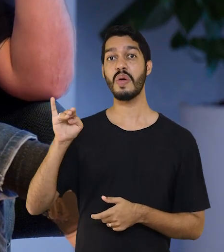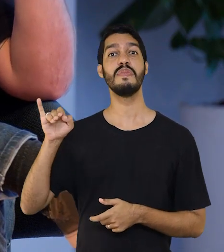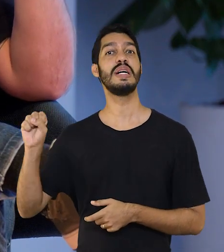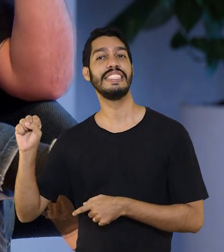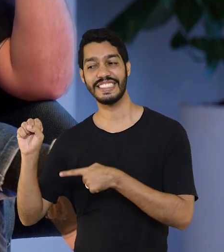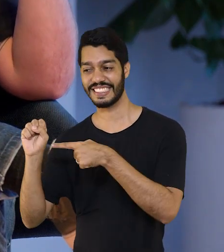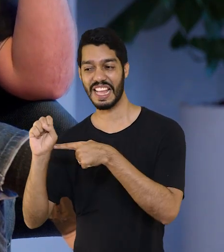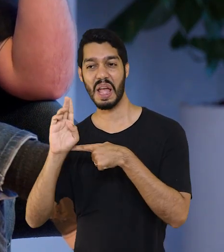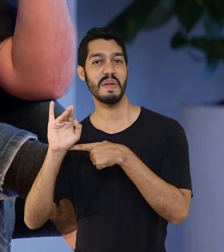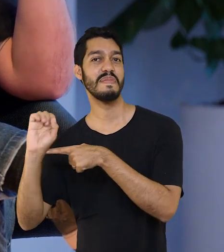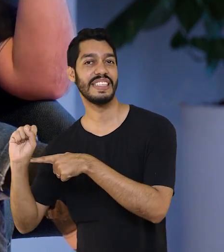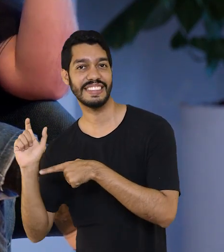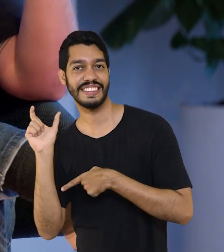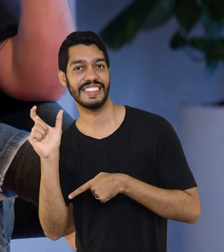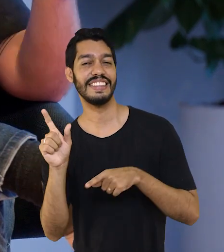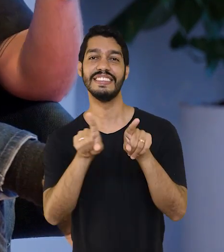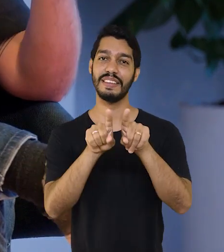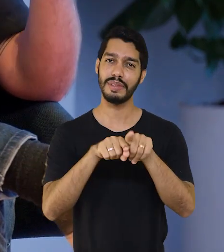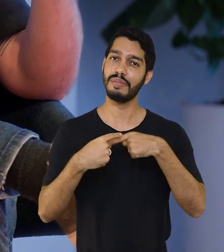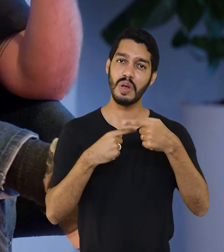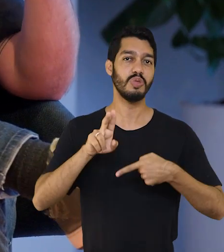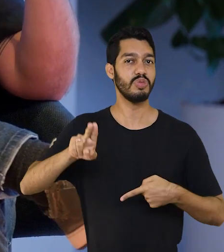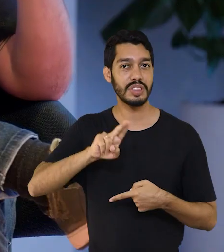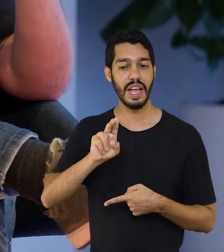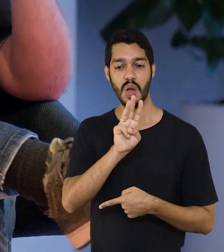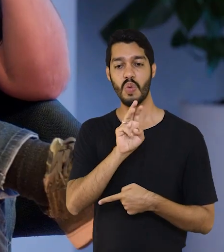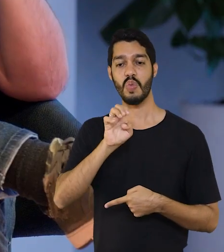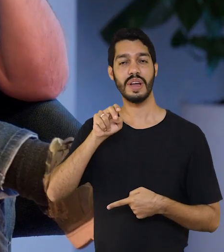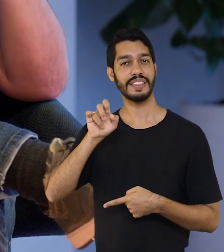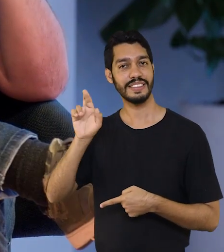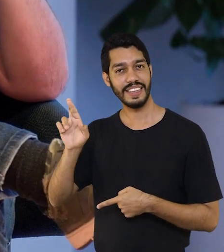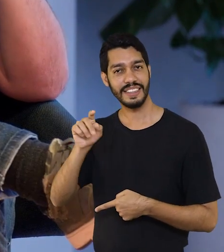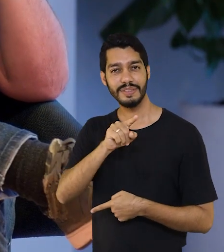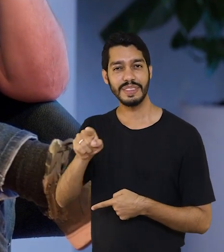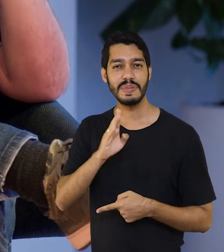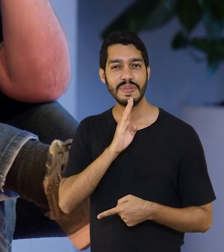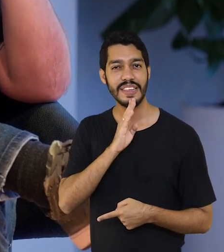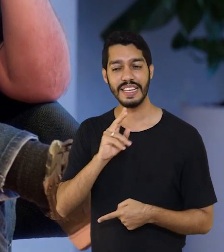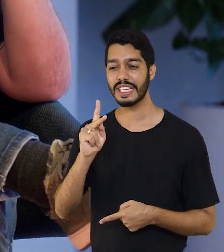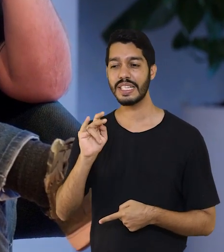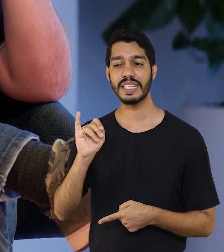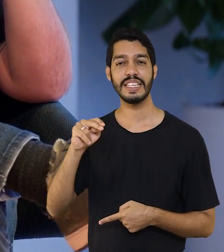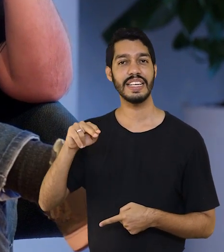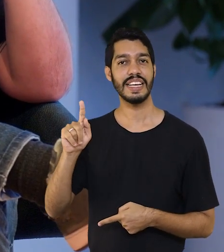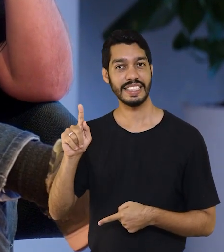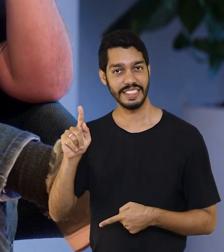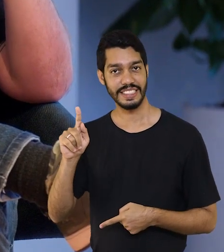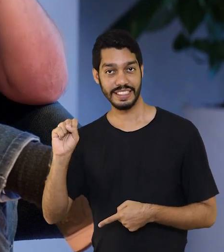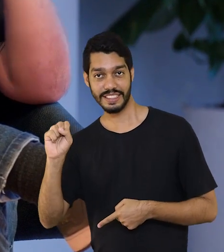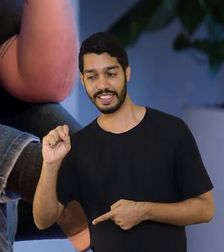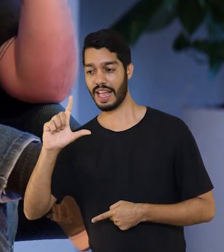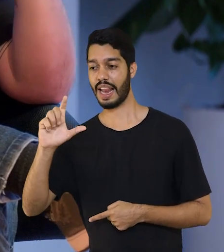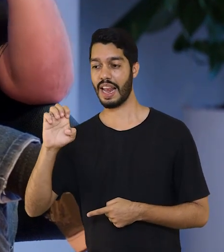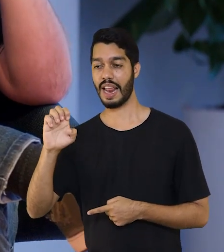foi um golaço. E aí depois começou a usar o winning para entender o que mais. E aí eles entraram no Kings League. Quem já ouviu falar do Kings League?